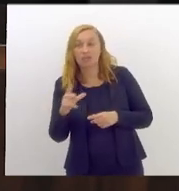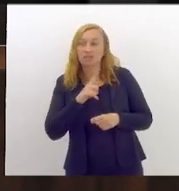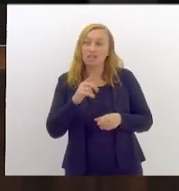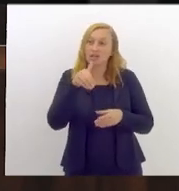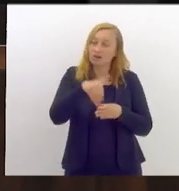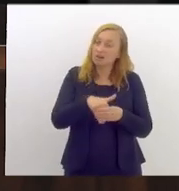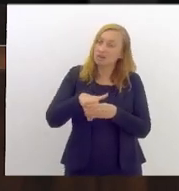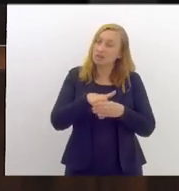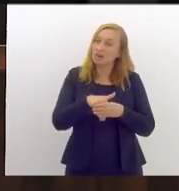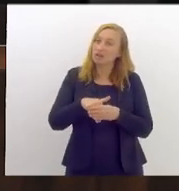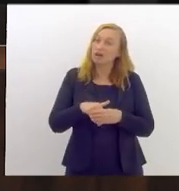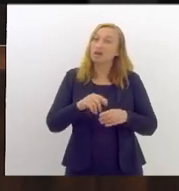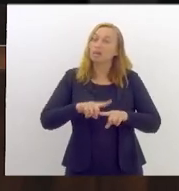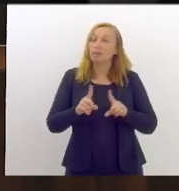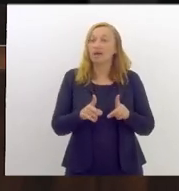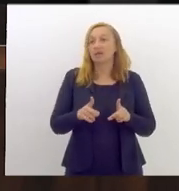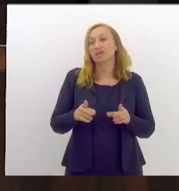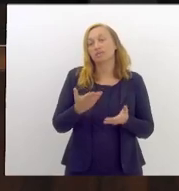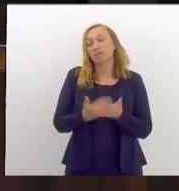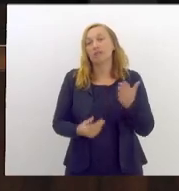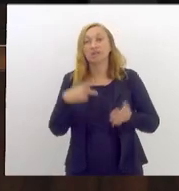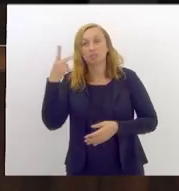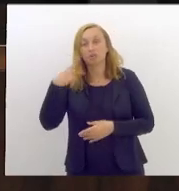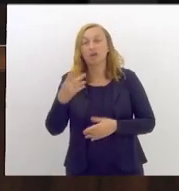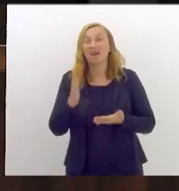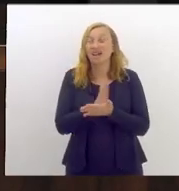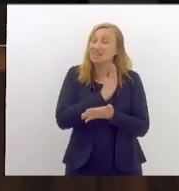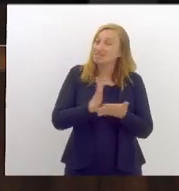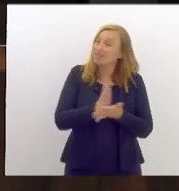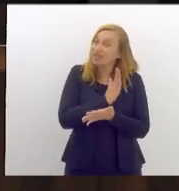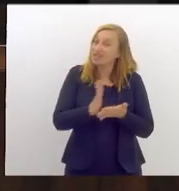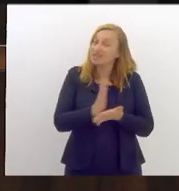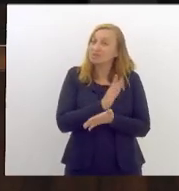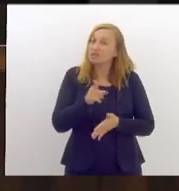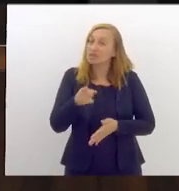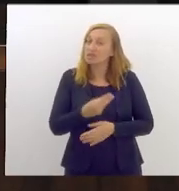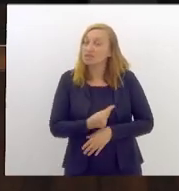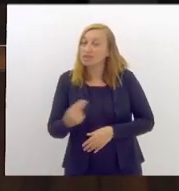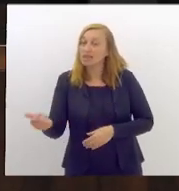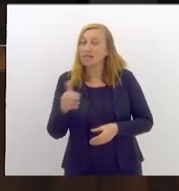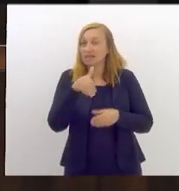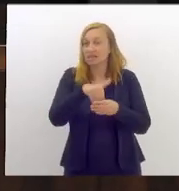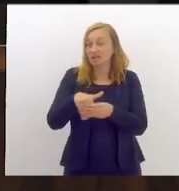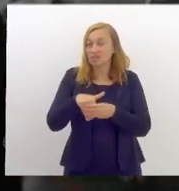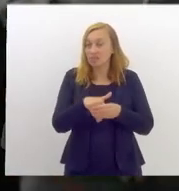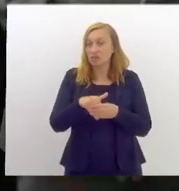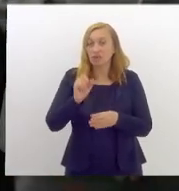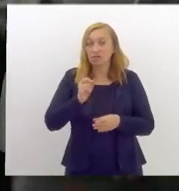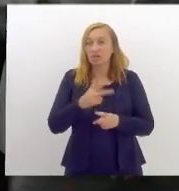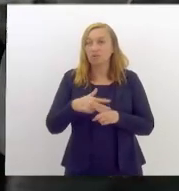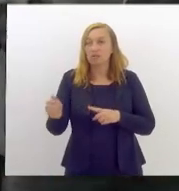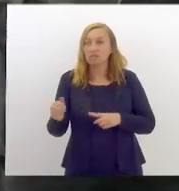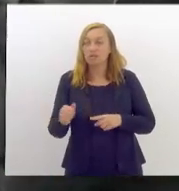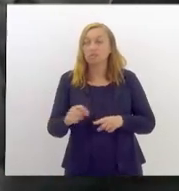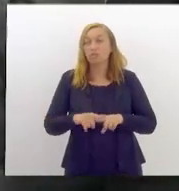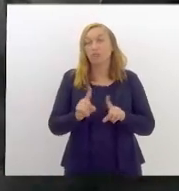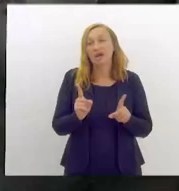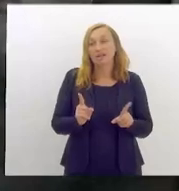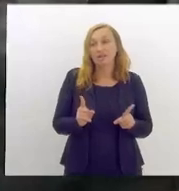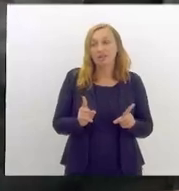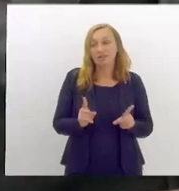eleitoral Mas é uma derrota política muita das vezes você sai das urnas não como vencedor